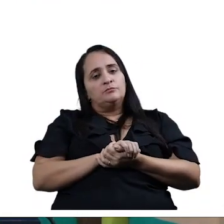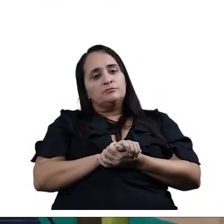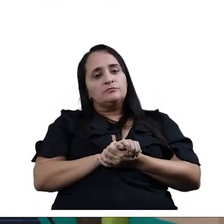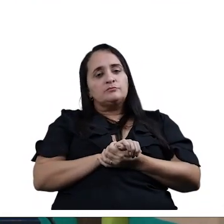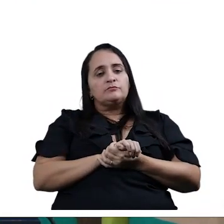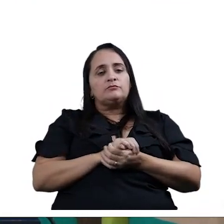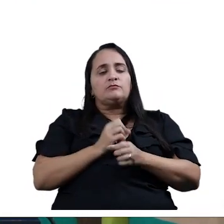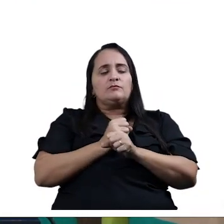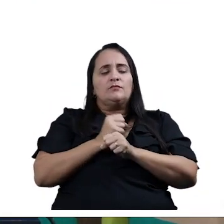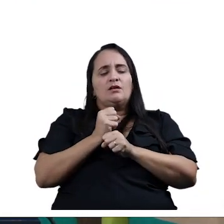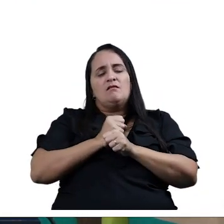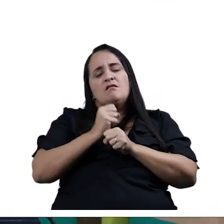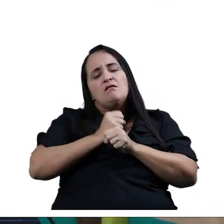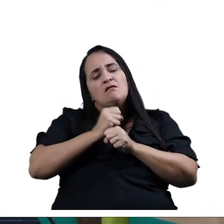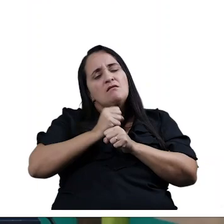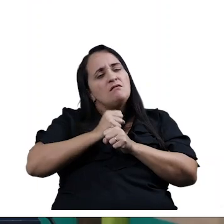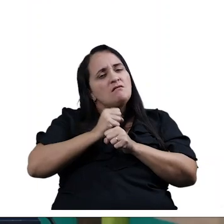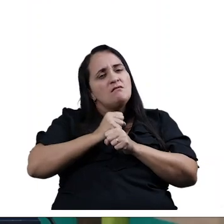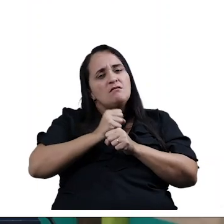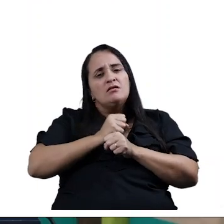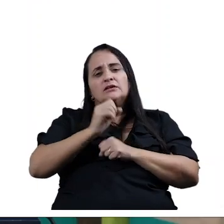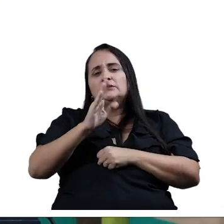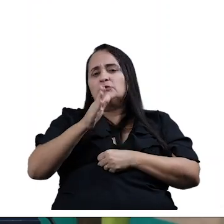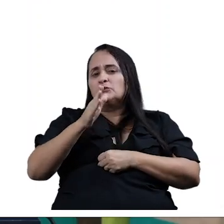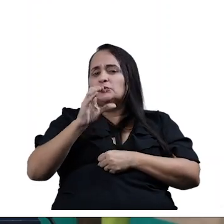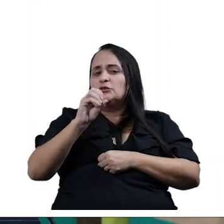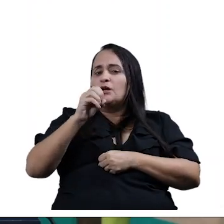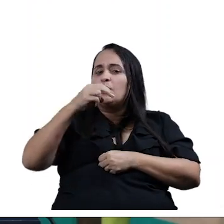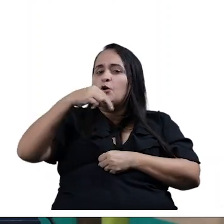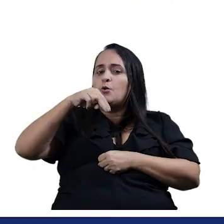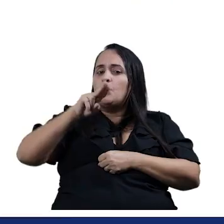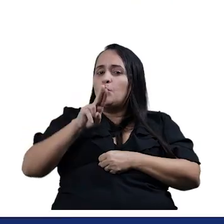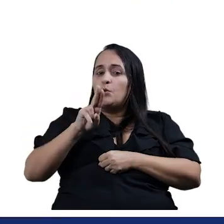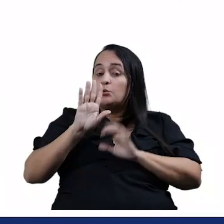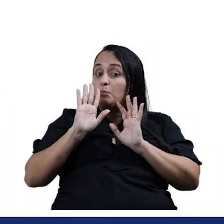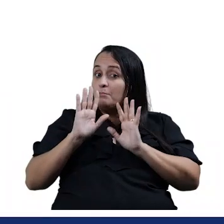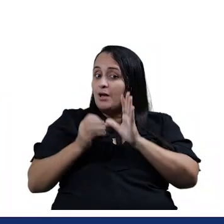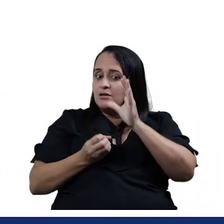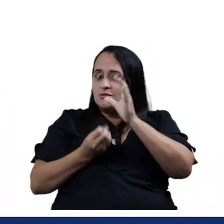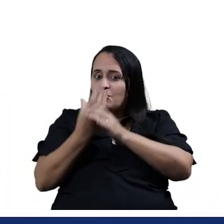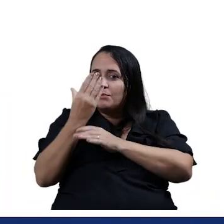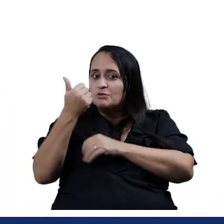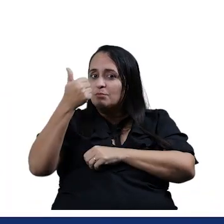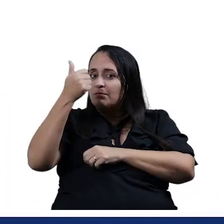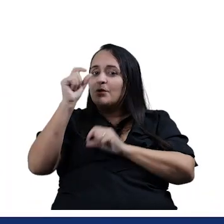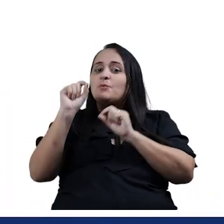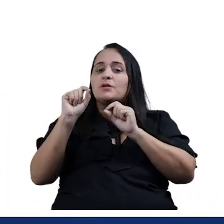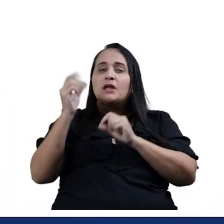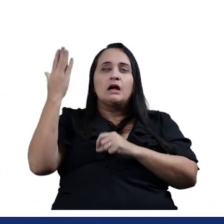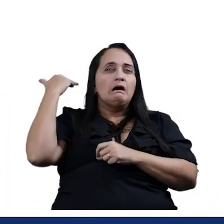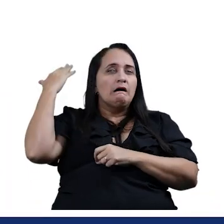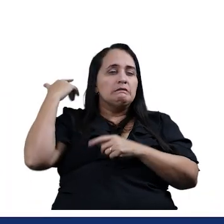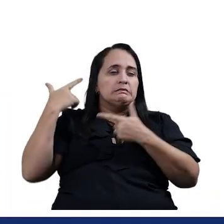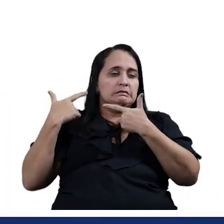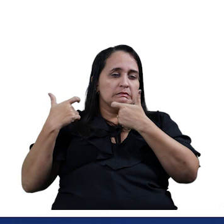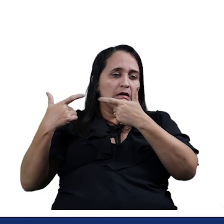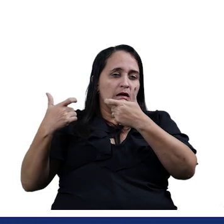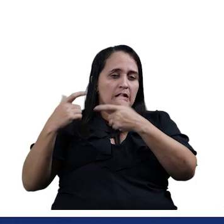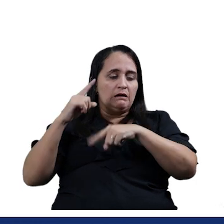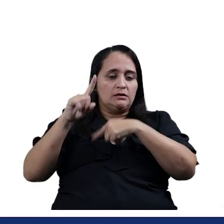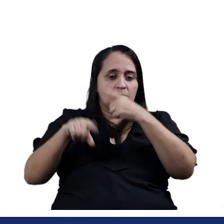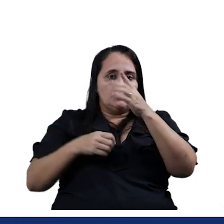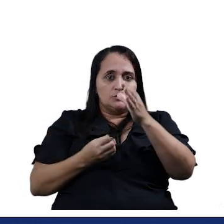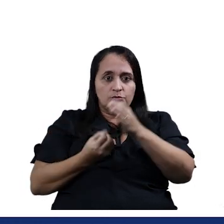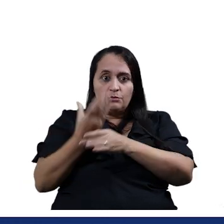depois de uma grande guerra que a gente viveu. Mas, se você quiser pesquisar, vai lá na internet, aqui eu